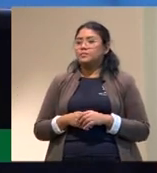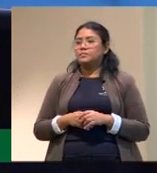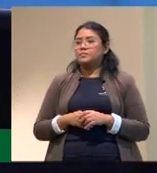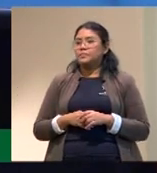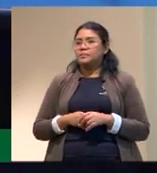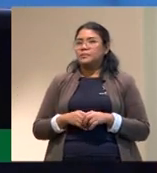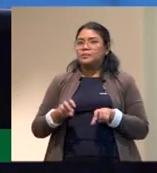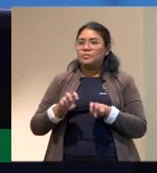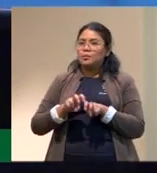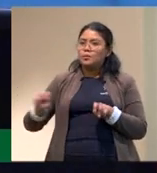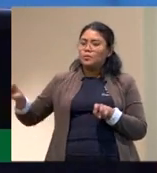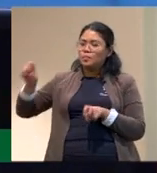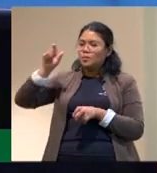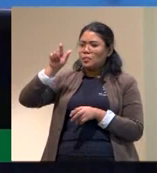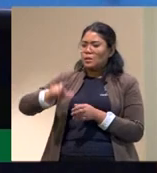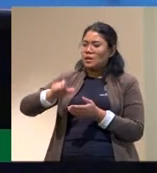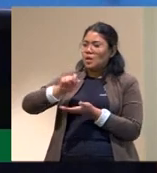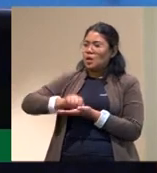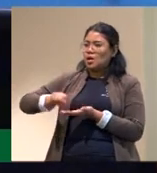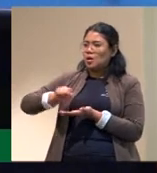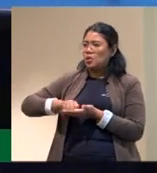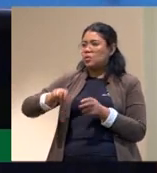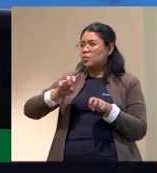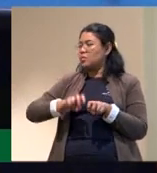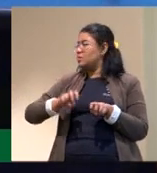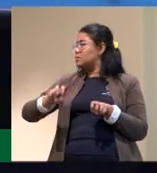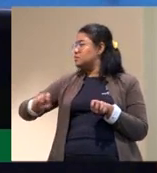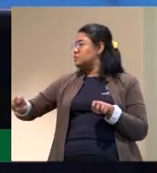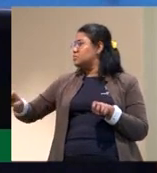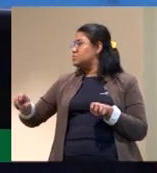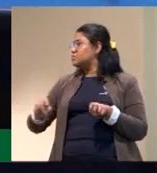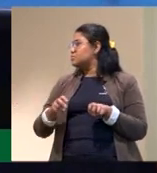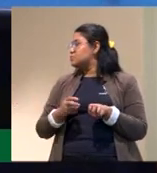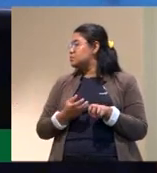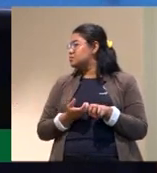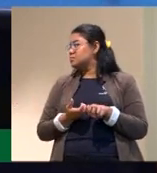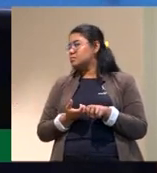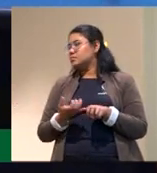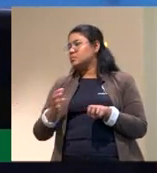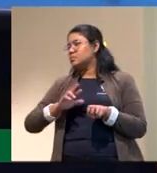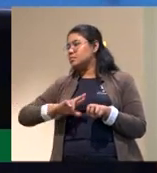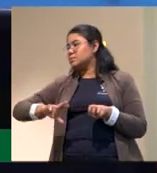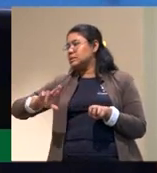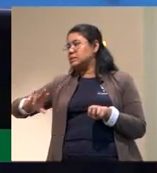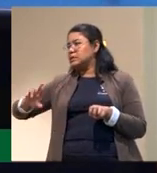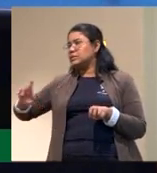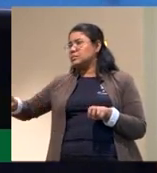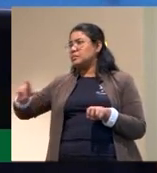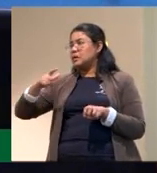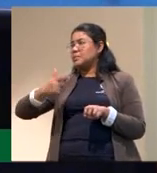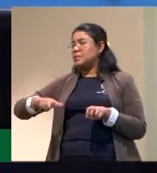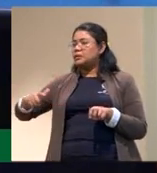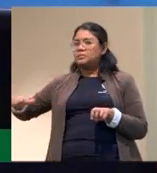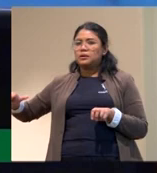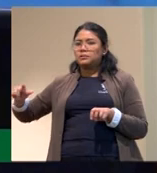Barbosa, não posso esquecer ninguém, com Paulo Focchi e mais uma